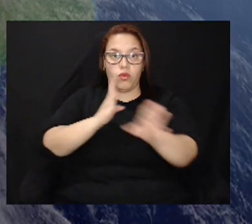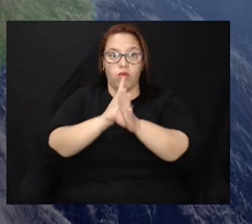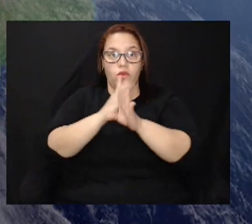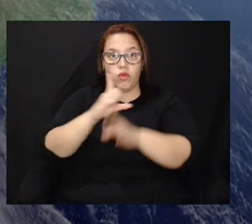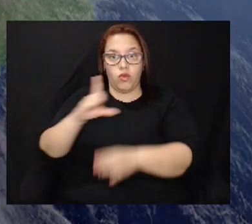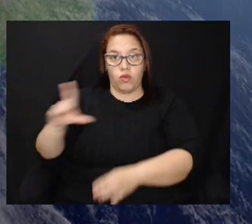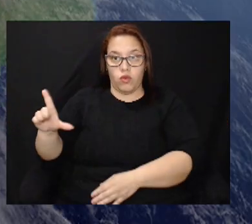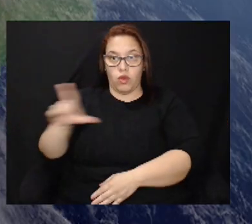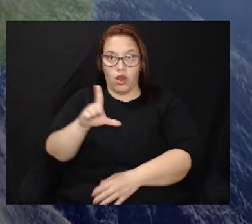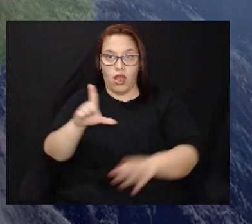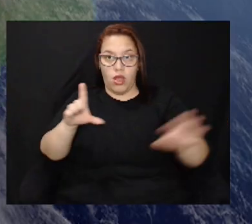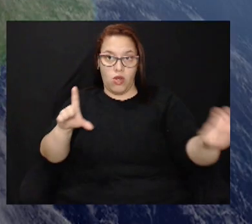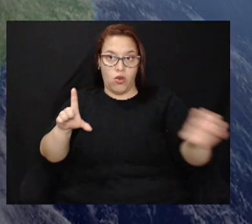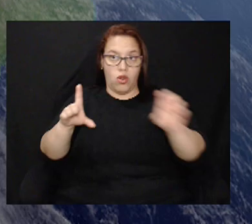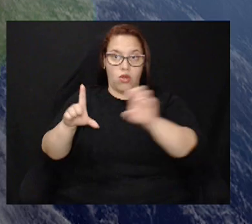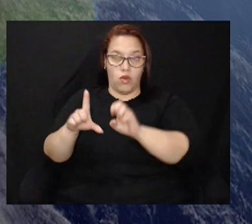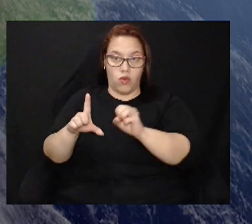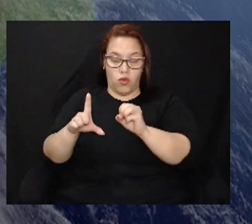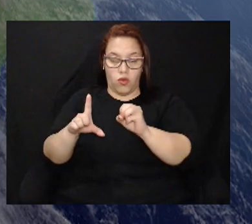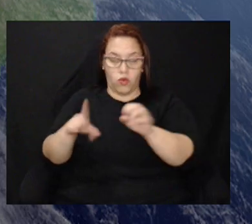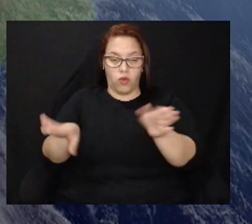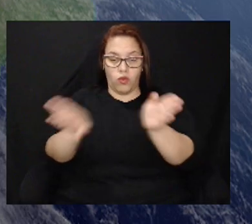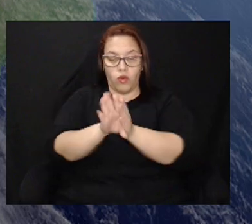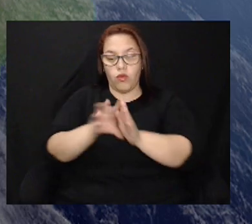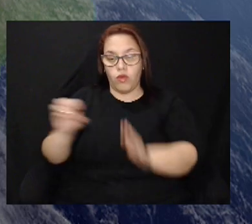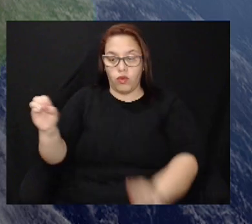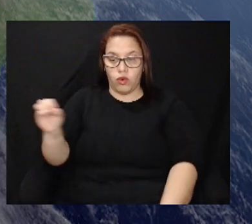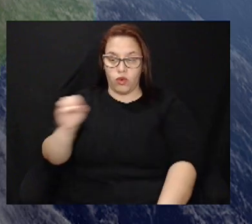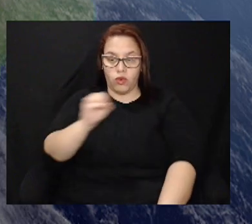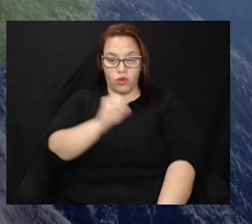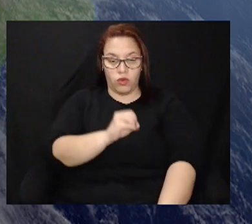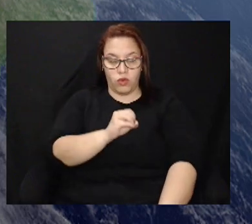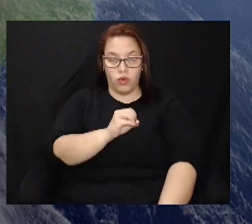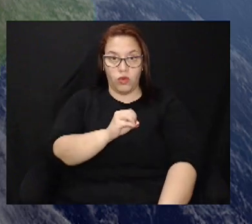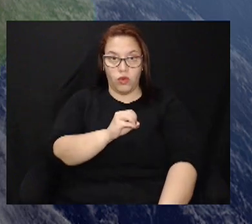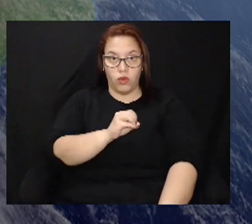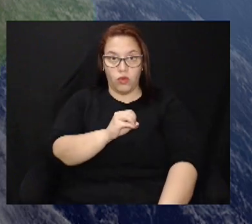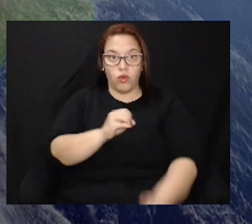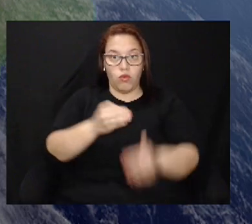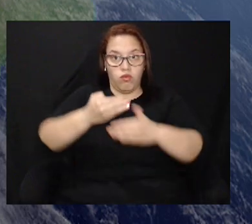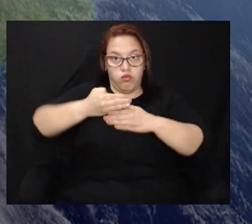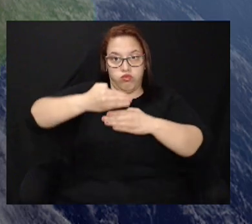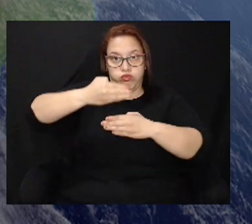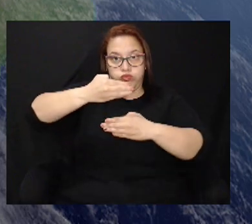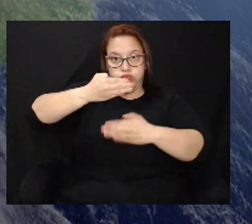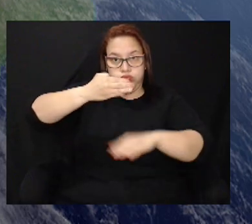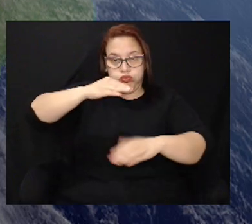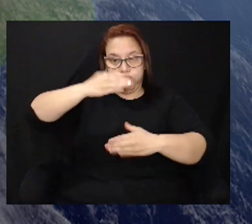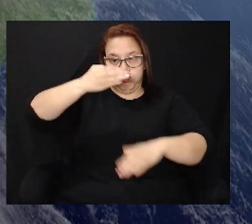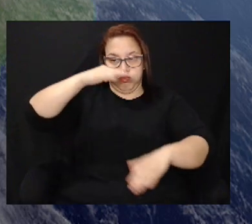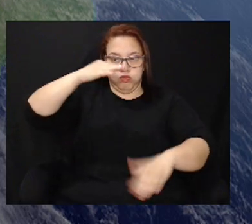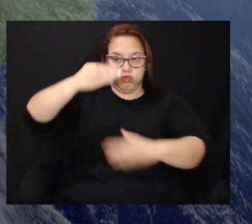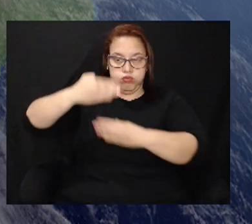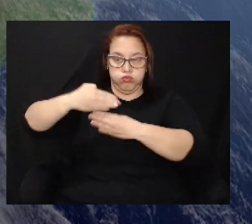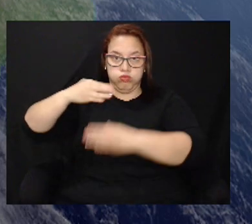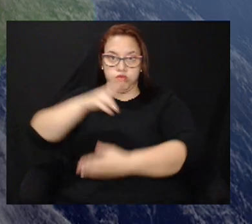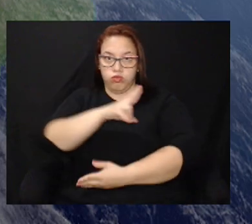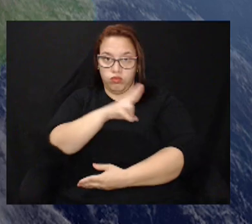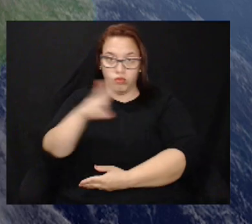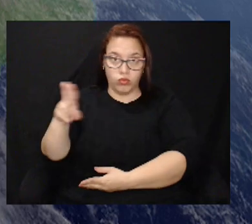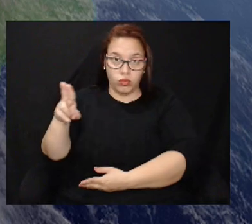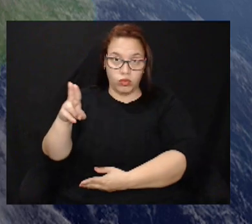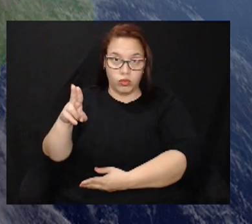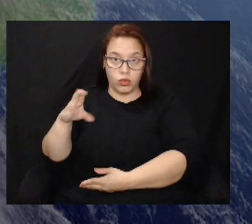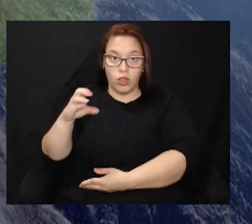leste-oeste, chega no oeste, tem uma parede gigantesca chamada Cordilheira dos